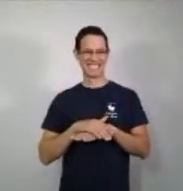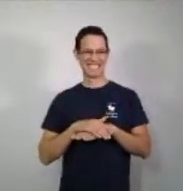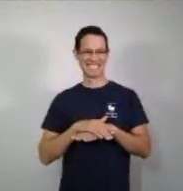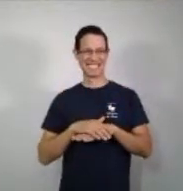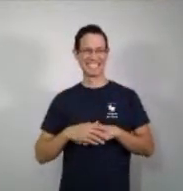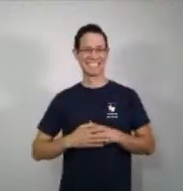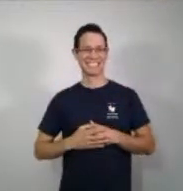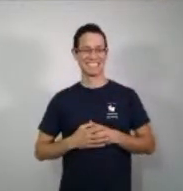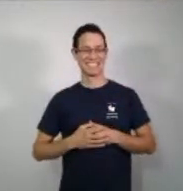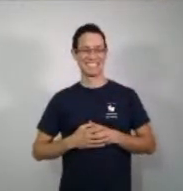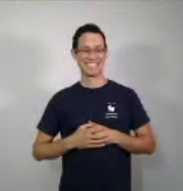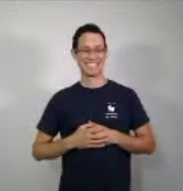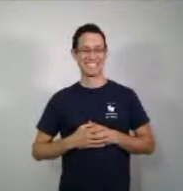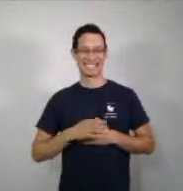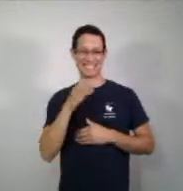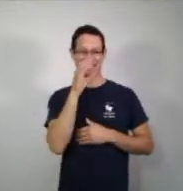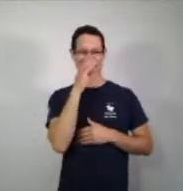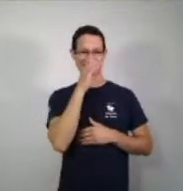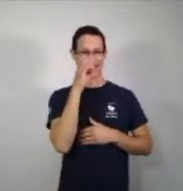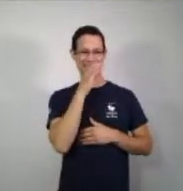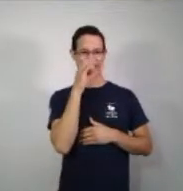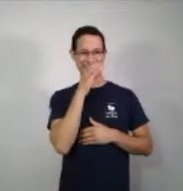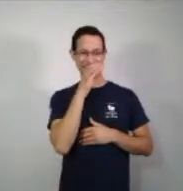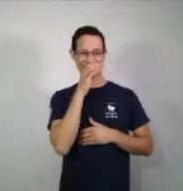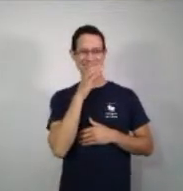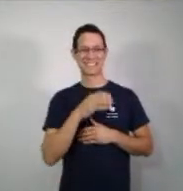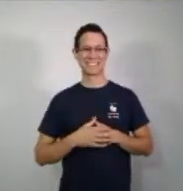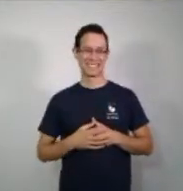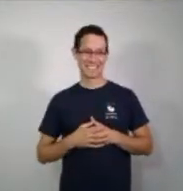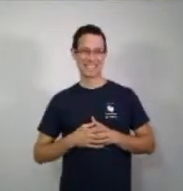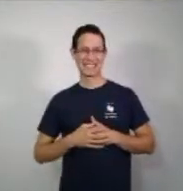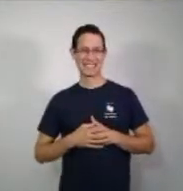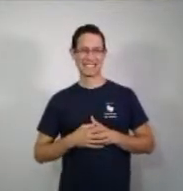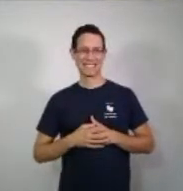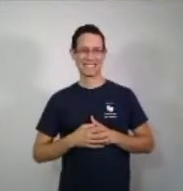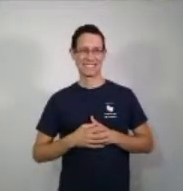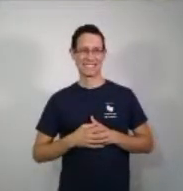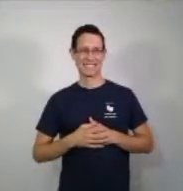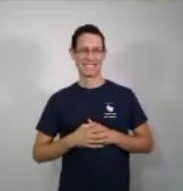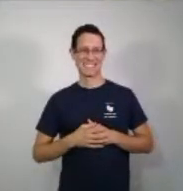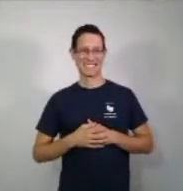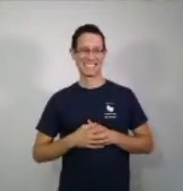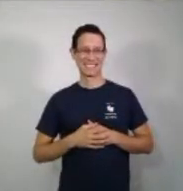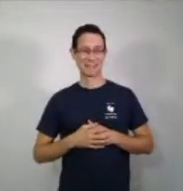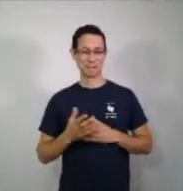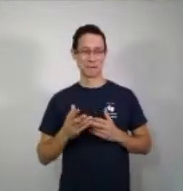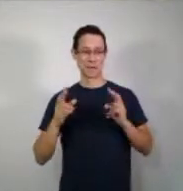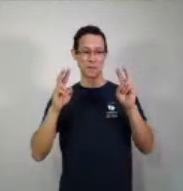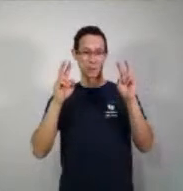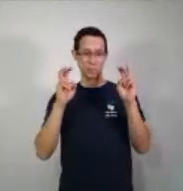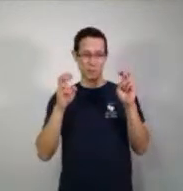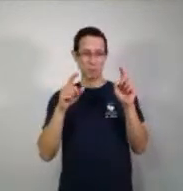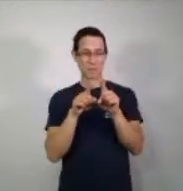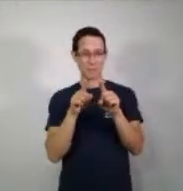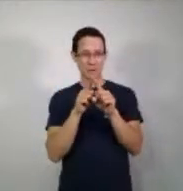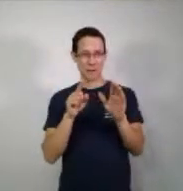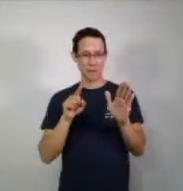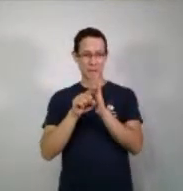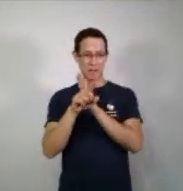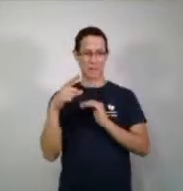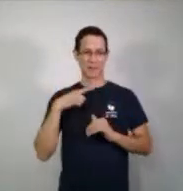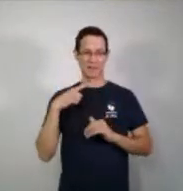passou super rápido. Eu vou emendar com mais um assunto e também com uma pergunta que chegou do